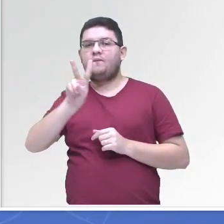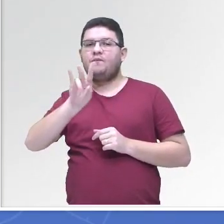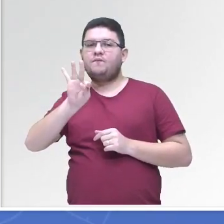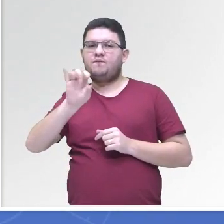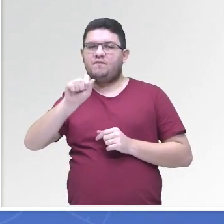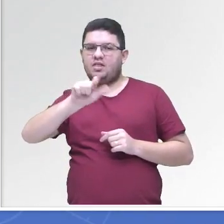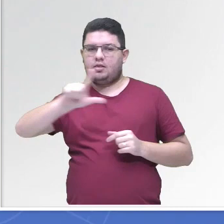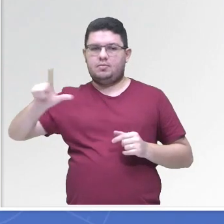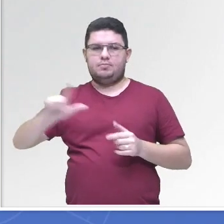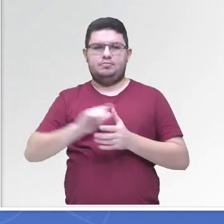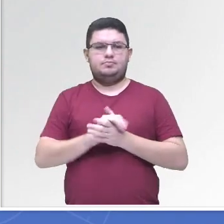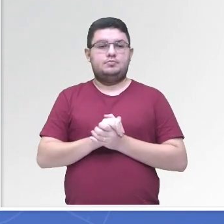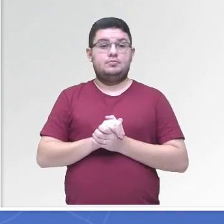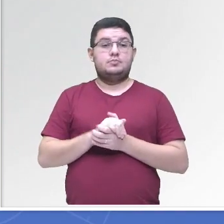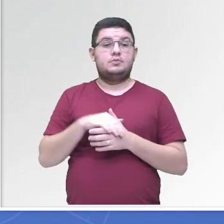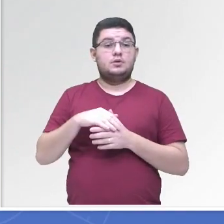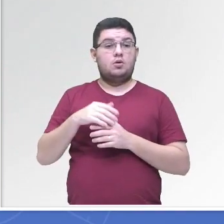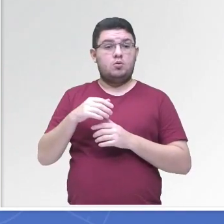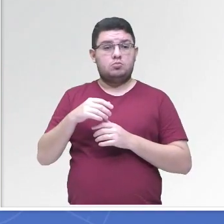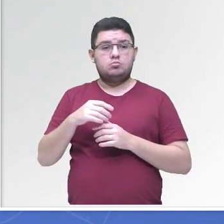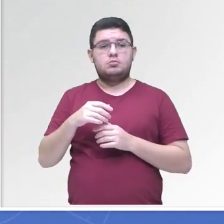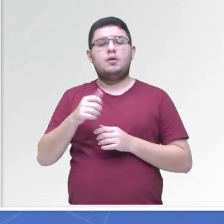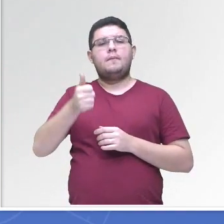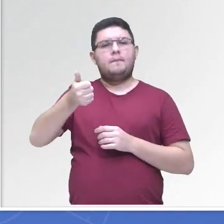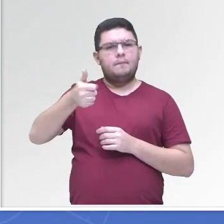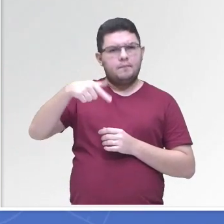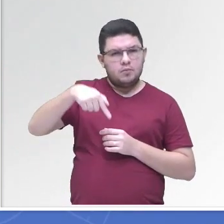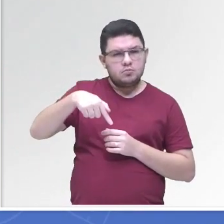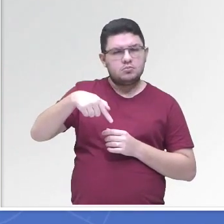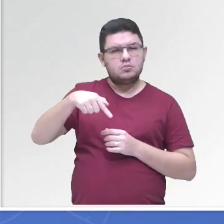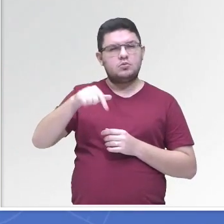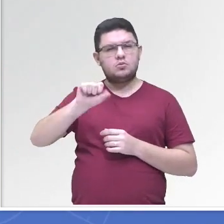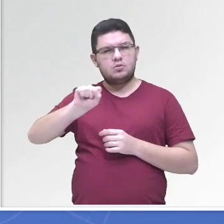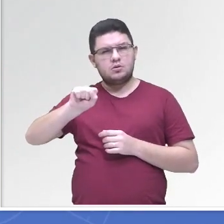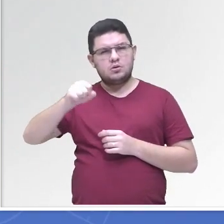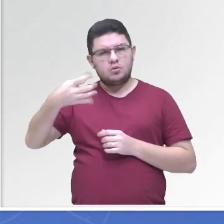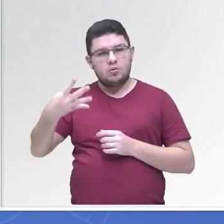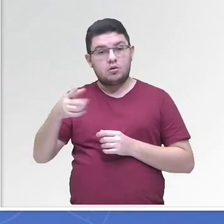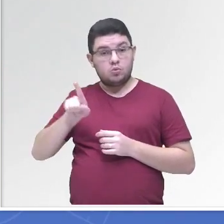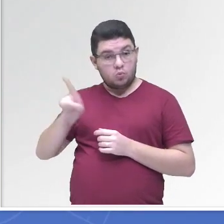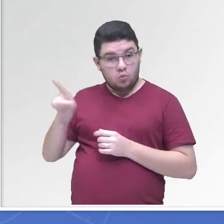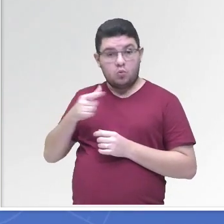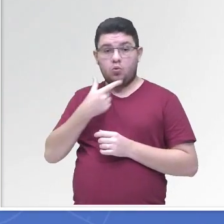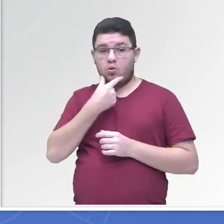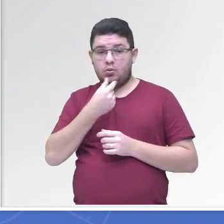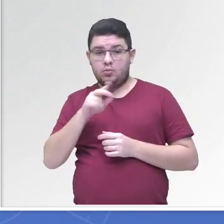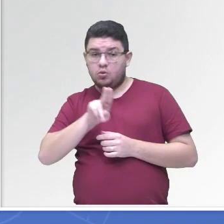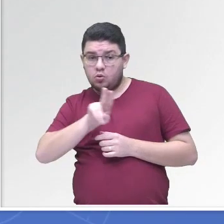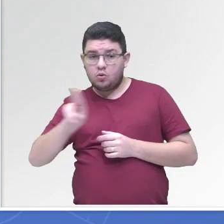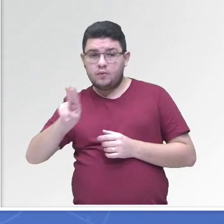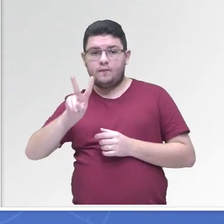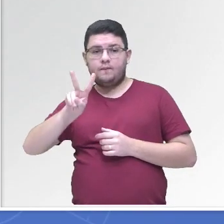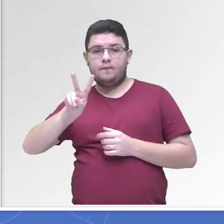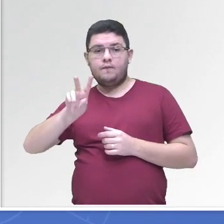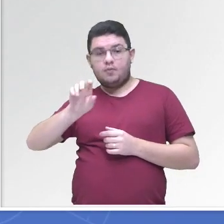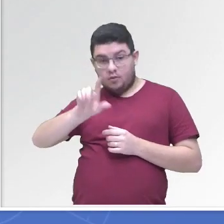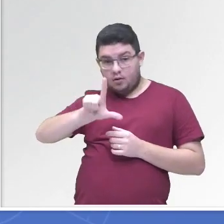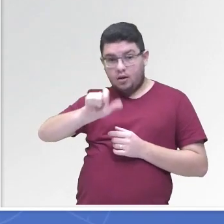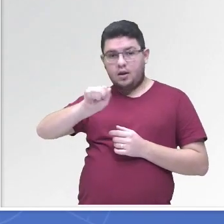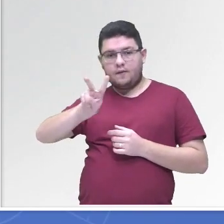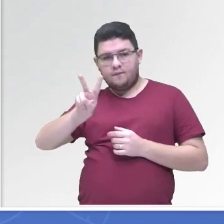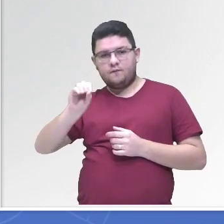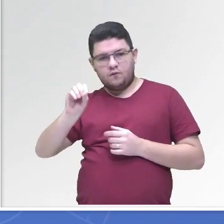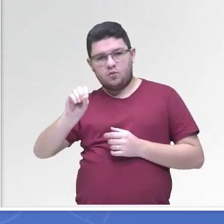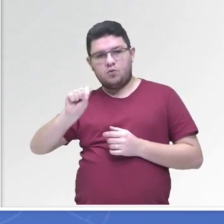Em 1784, Lavoisier provou que o composto obtido dos animais ou vegetal